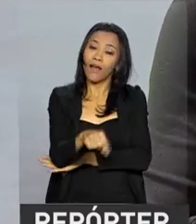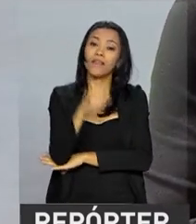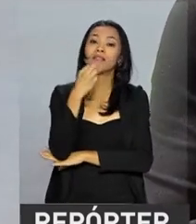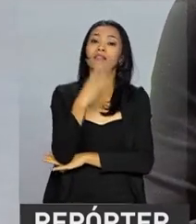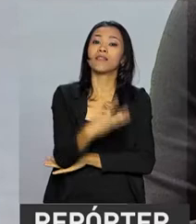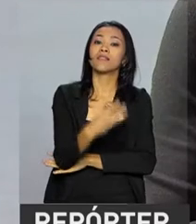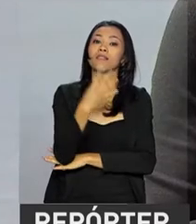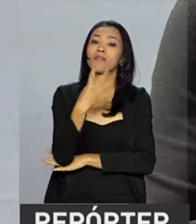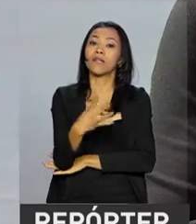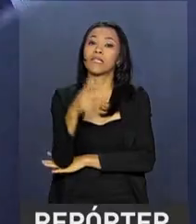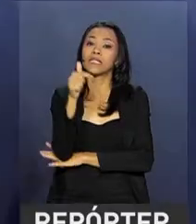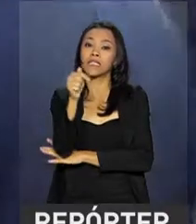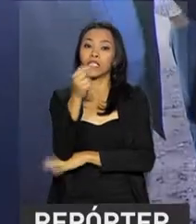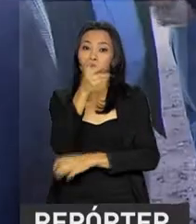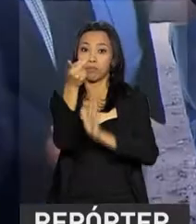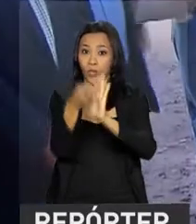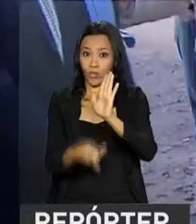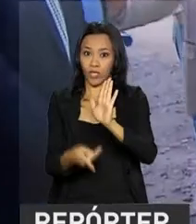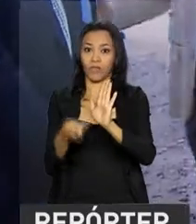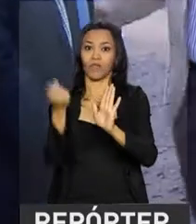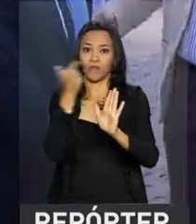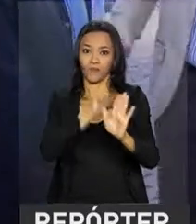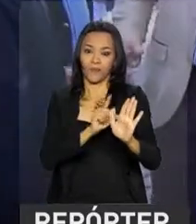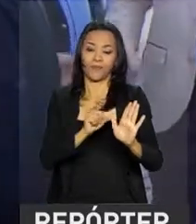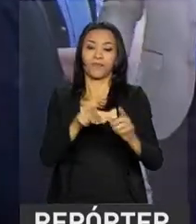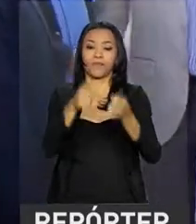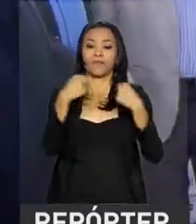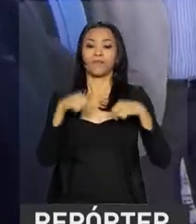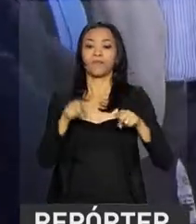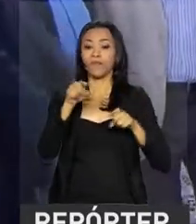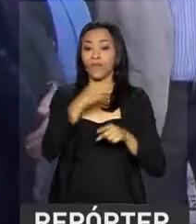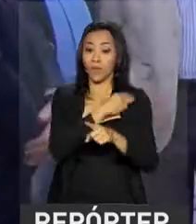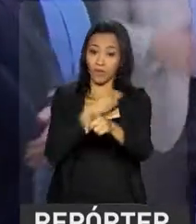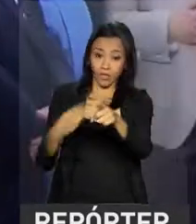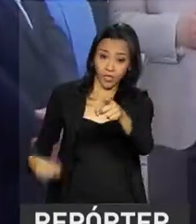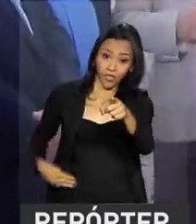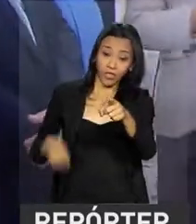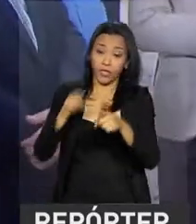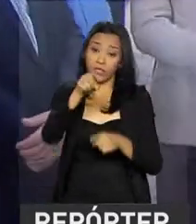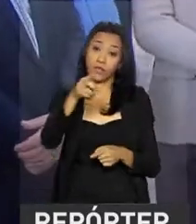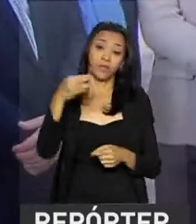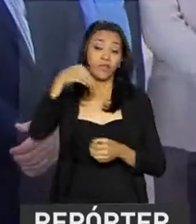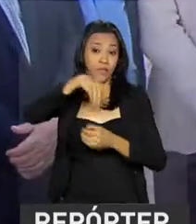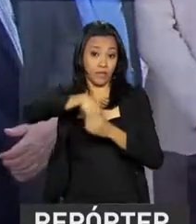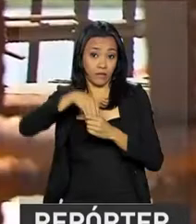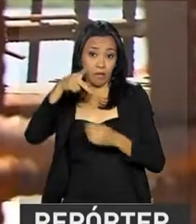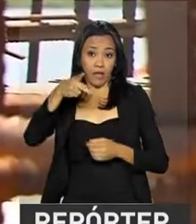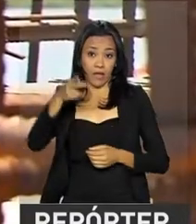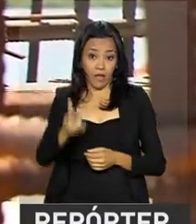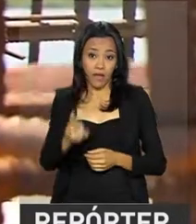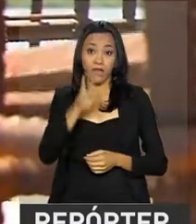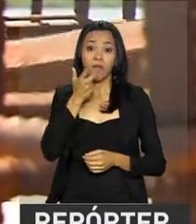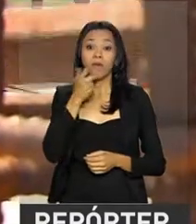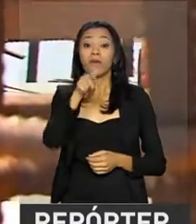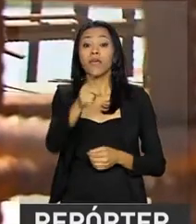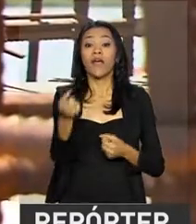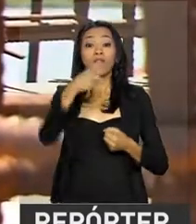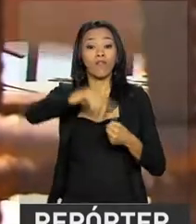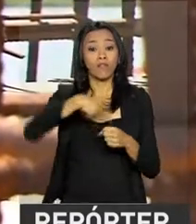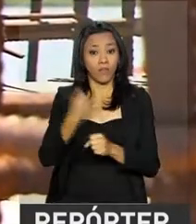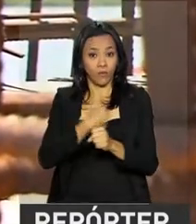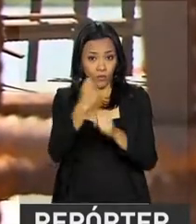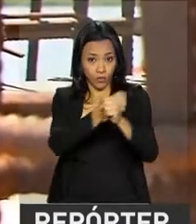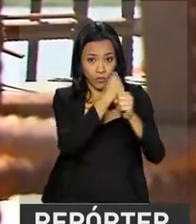347 projetos. Segundo o ministro da Secretaria-Geral da Presidência da República, Moreira Franco, a retomada dessa